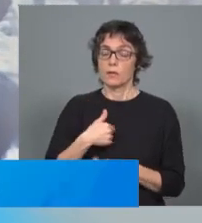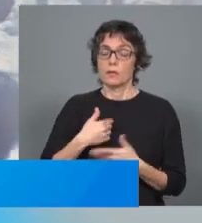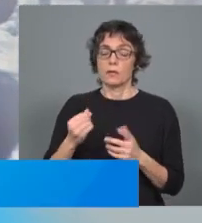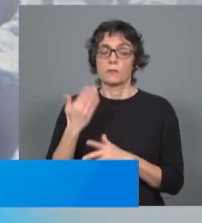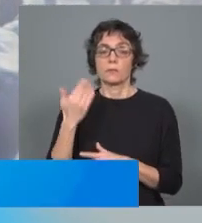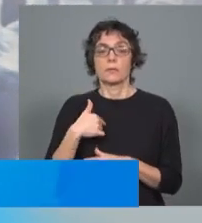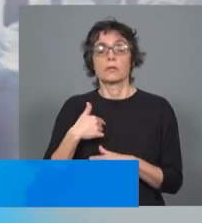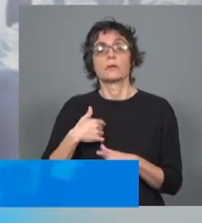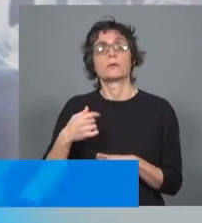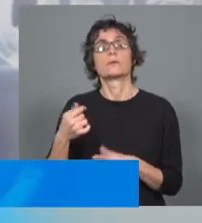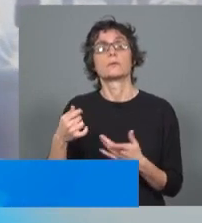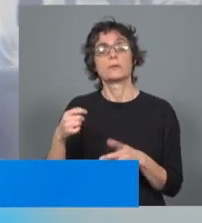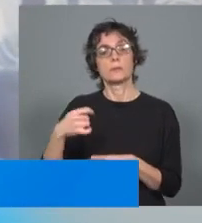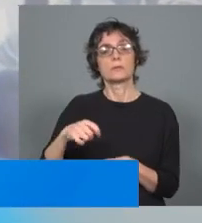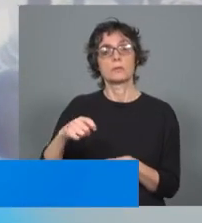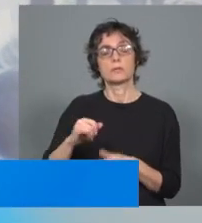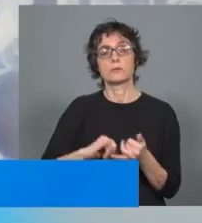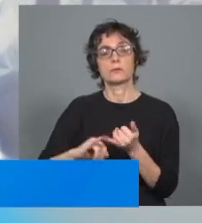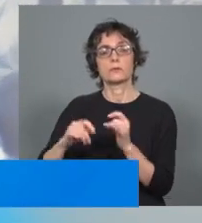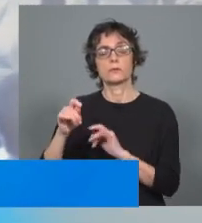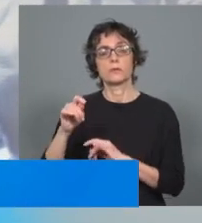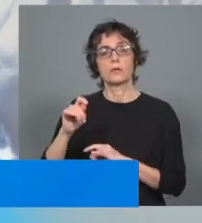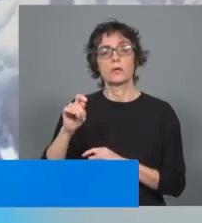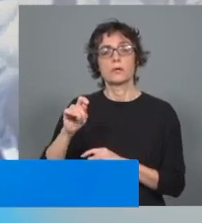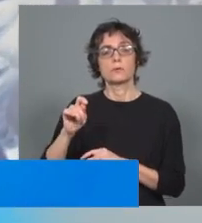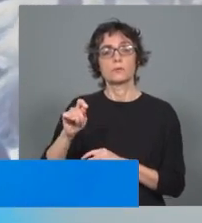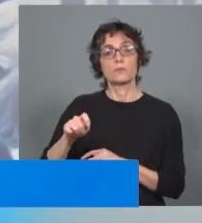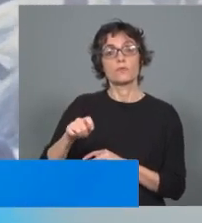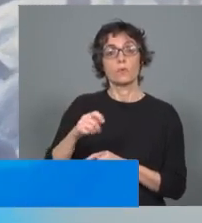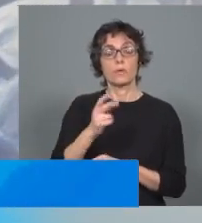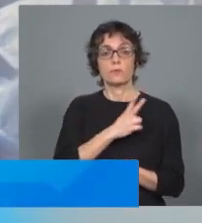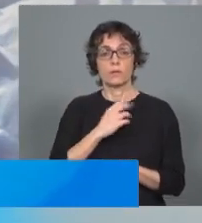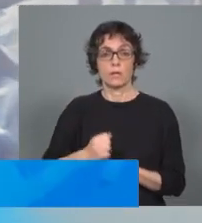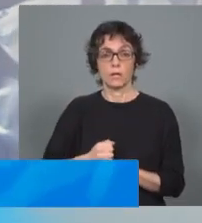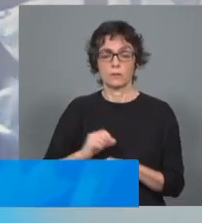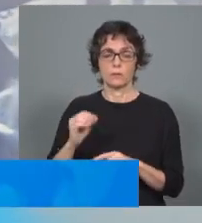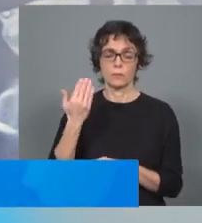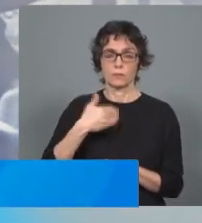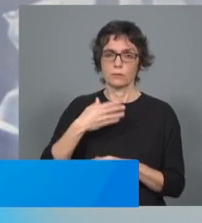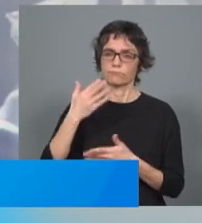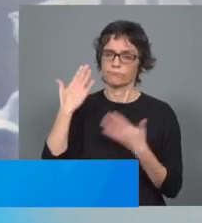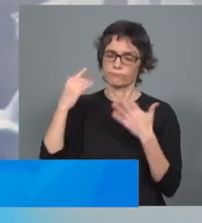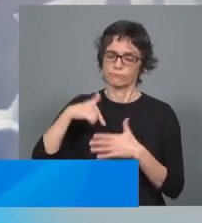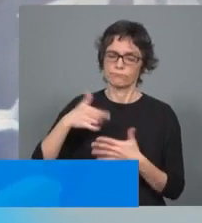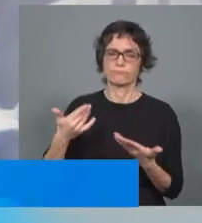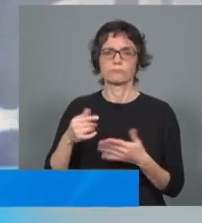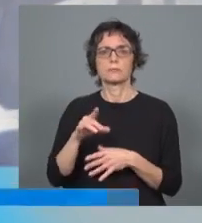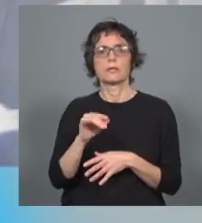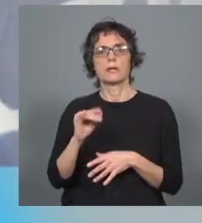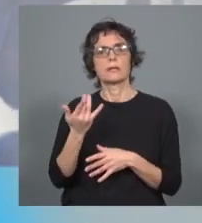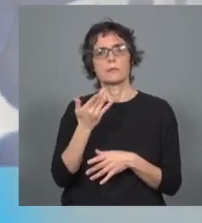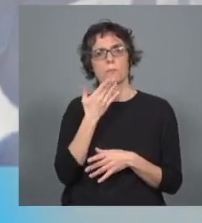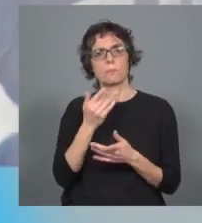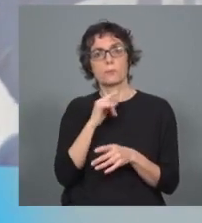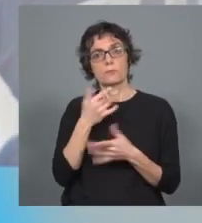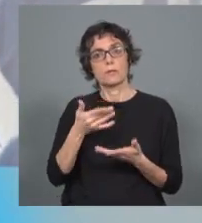de Juristas Católicos. É um prazer e uma honra estarmos aqui e também um aspecto do serviço que podemos também prestar à comunidade